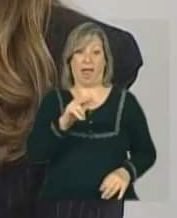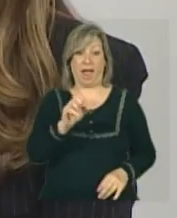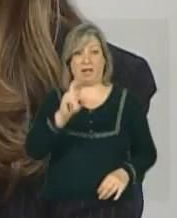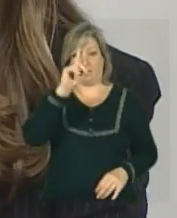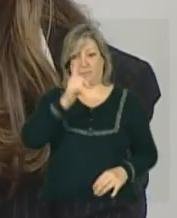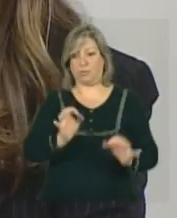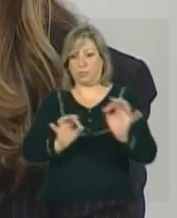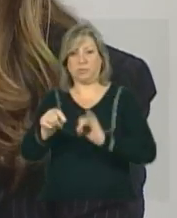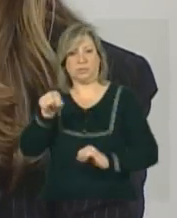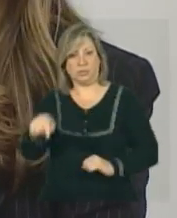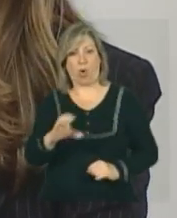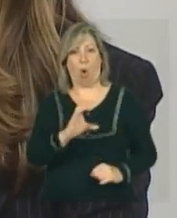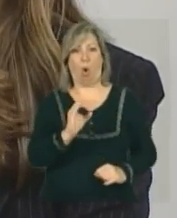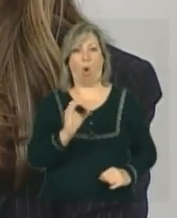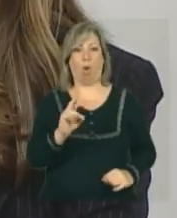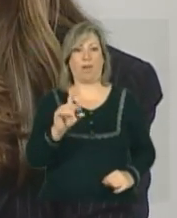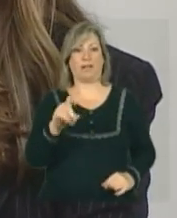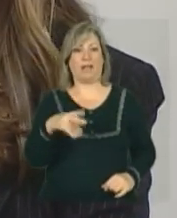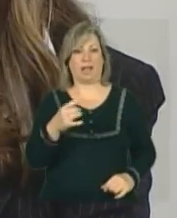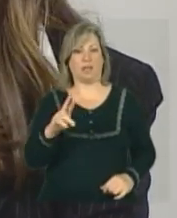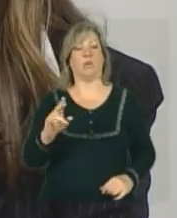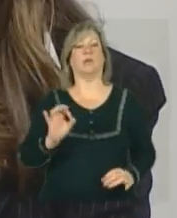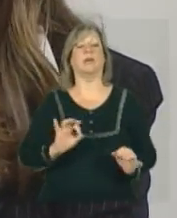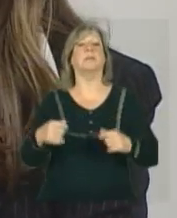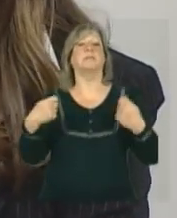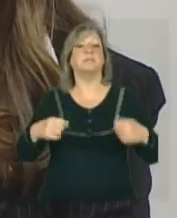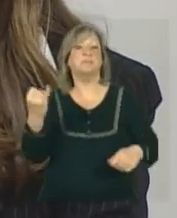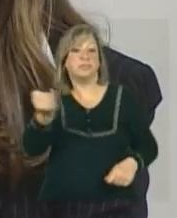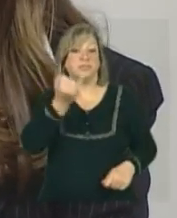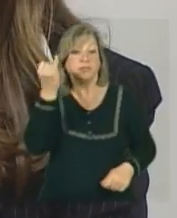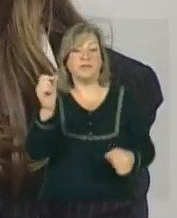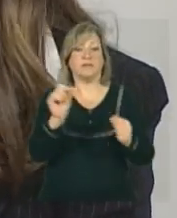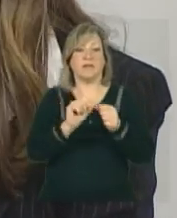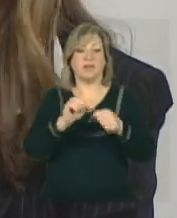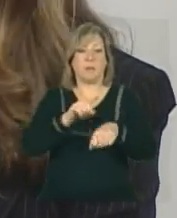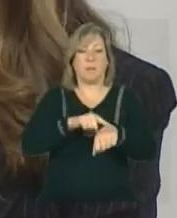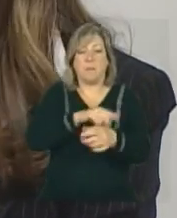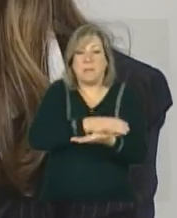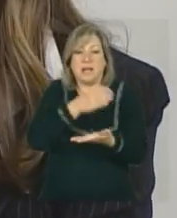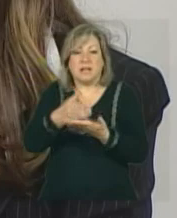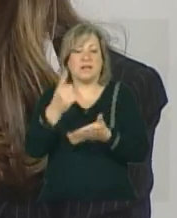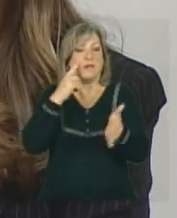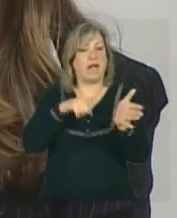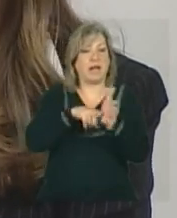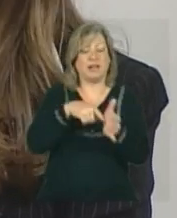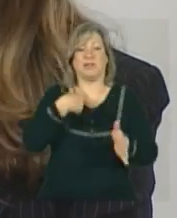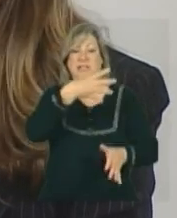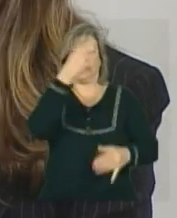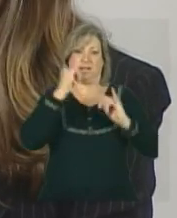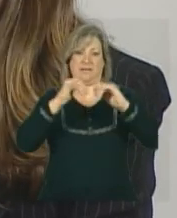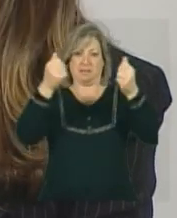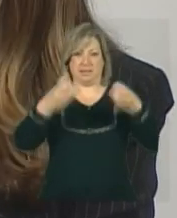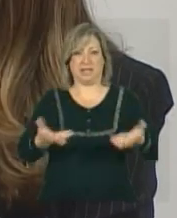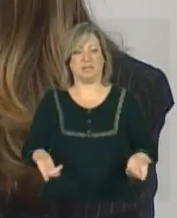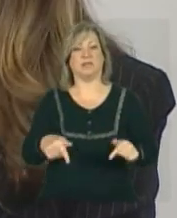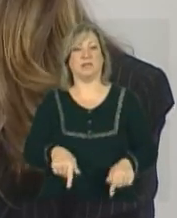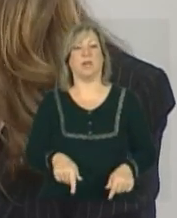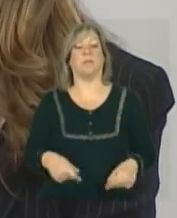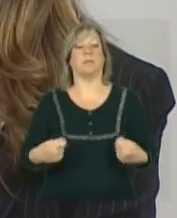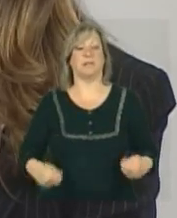é importante definir um período de planejamento e avaliação das ações. Né? Eu tinha esquecido de colocar isso. Então,